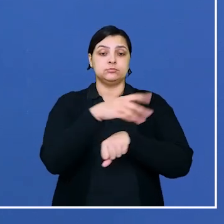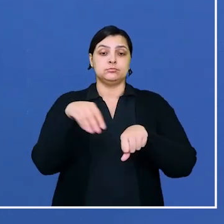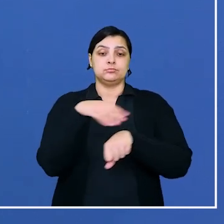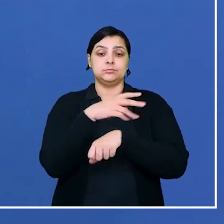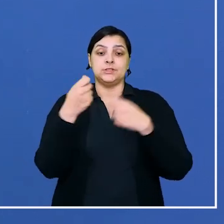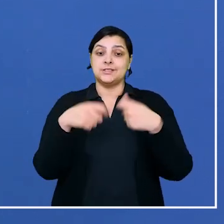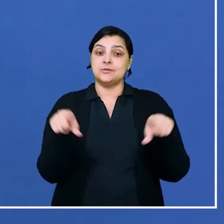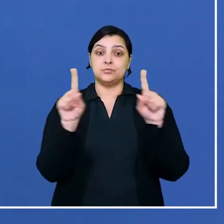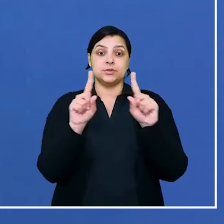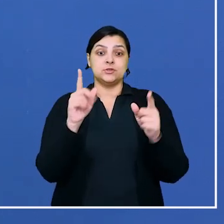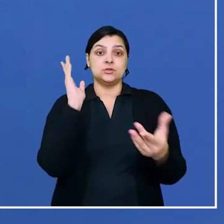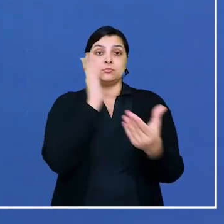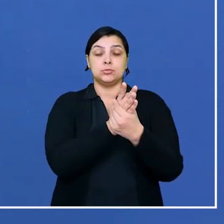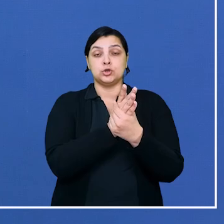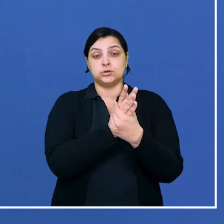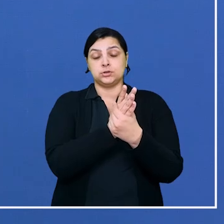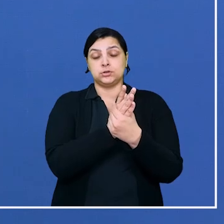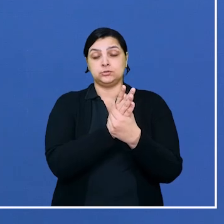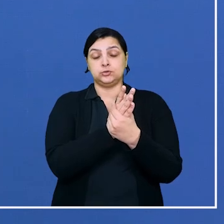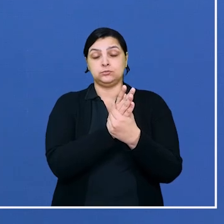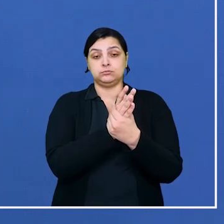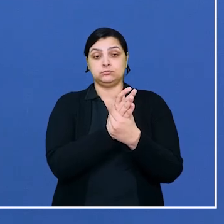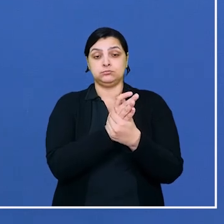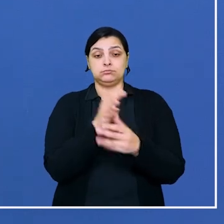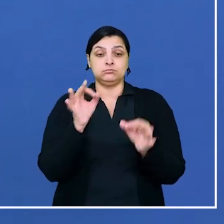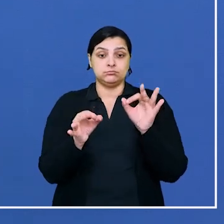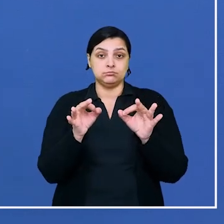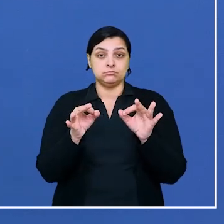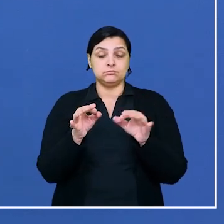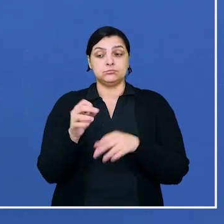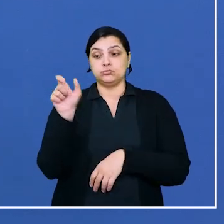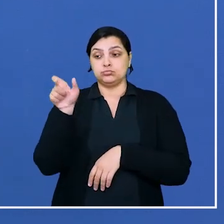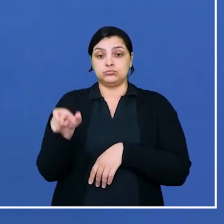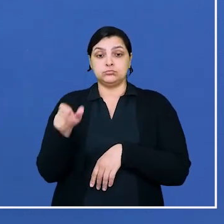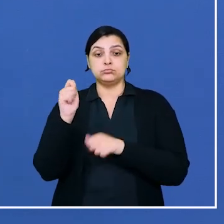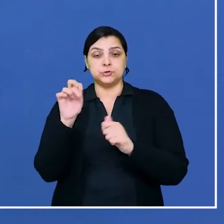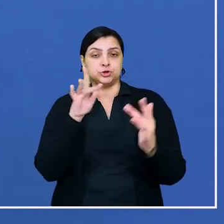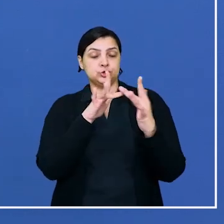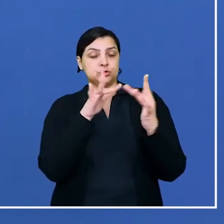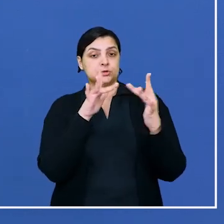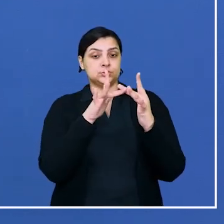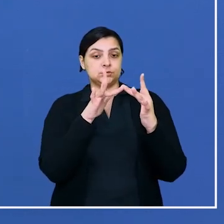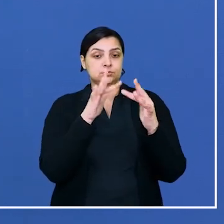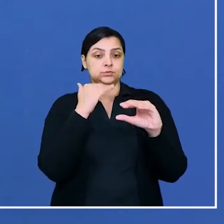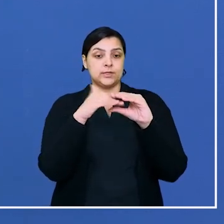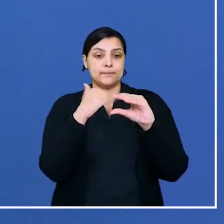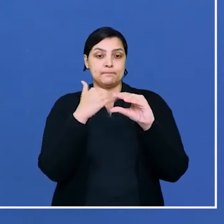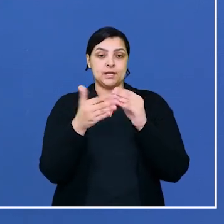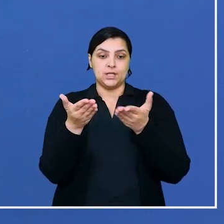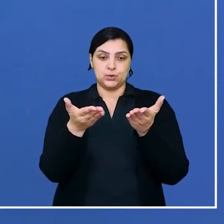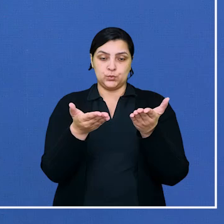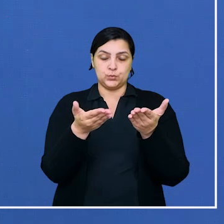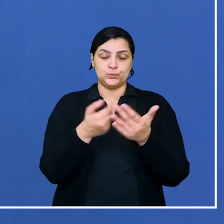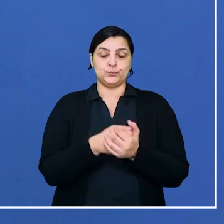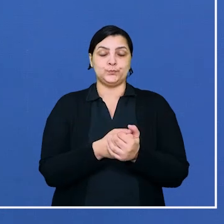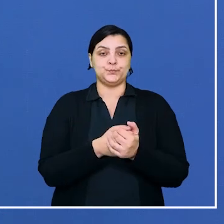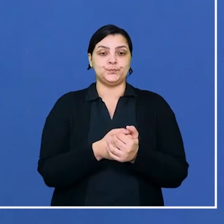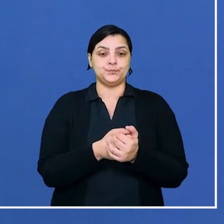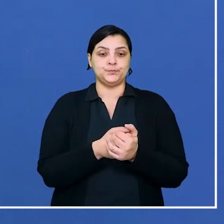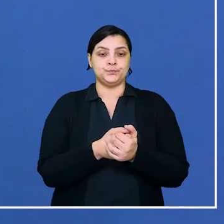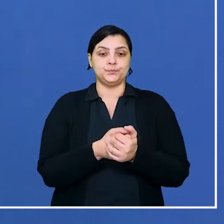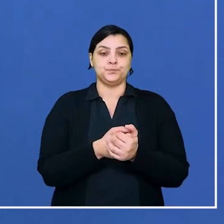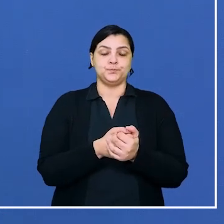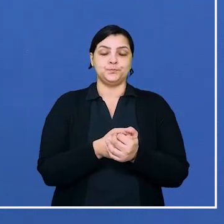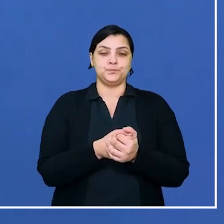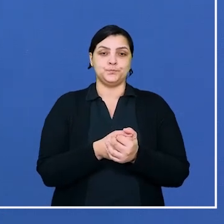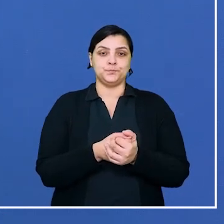sem necessidade de ajuizamento de processo. Basta que uma das partes entre em contato pelo e-mail mediação sem tio